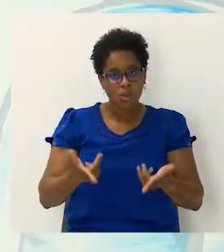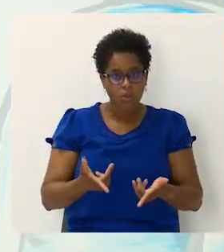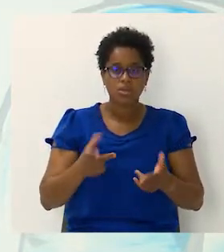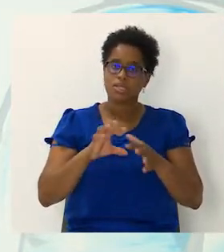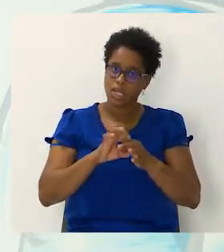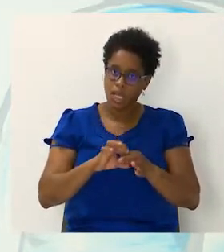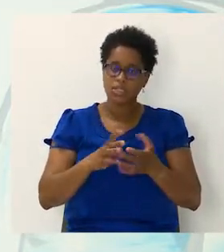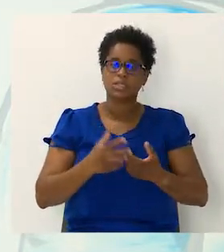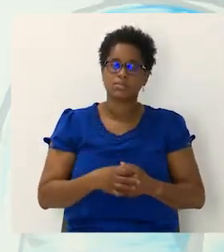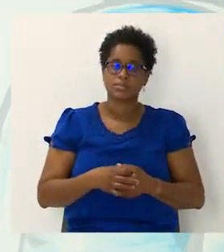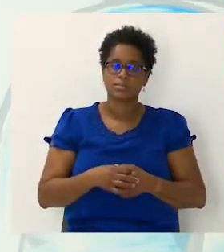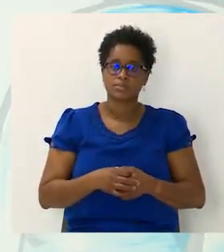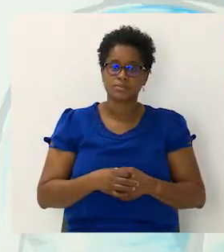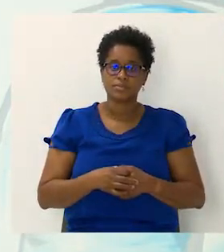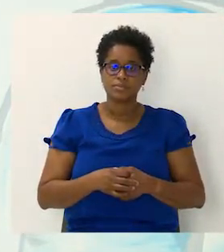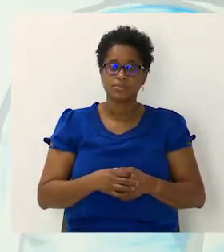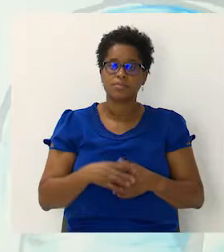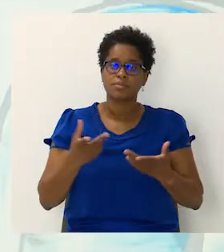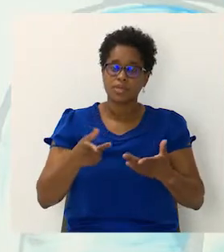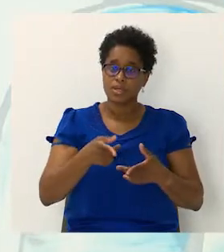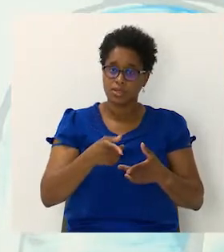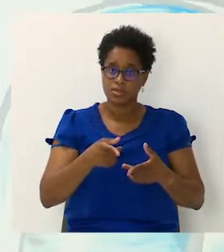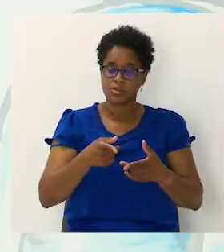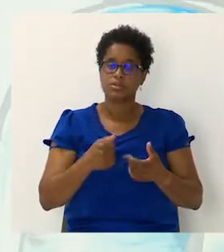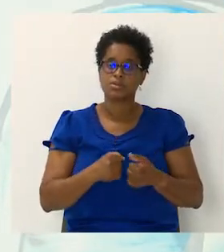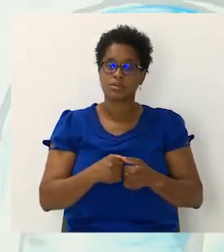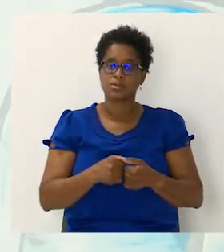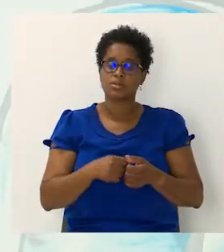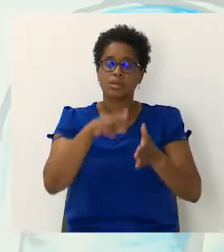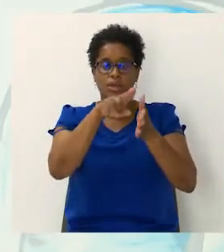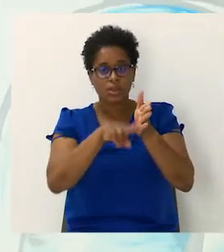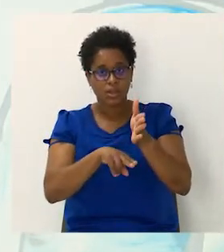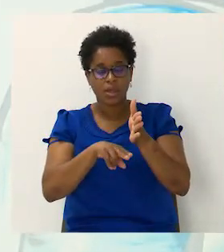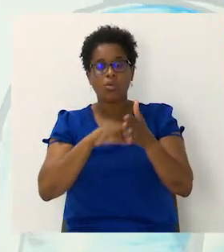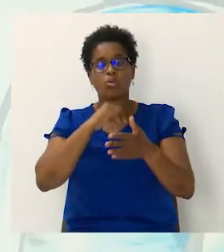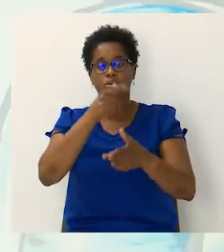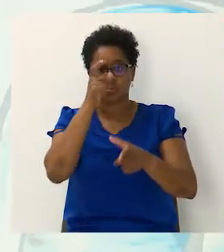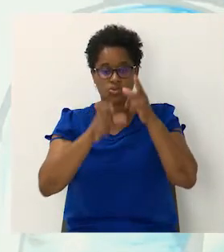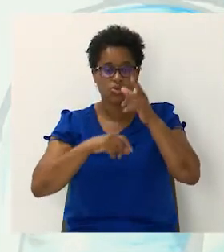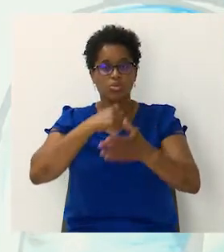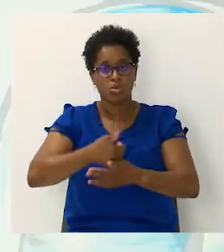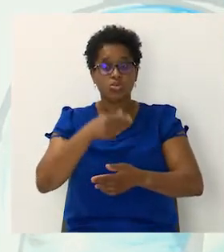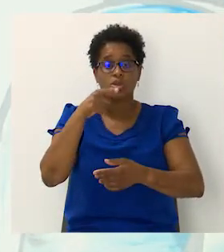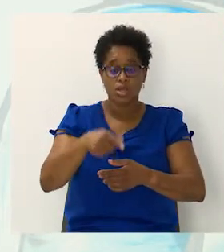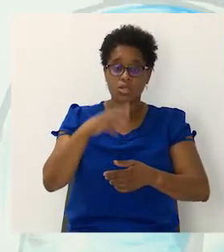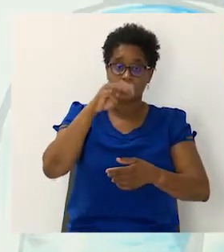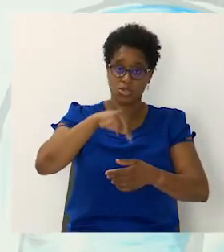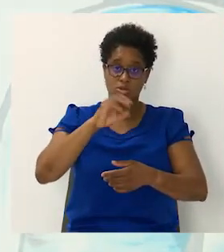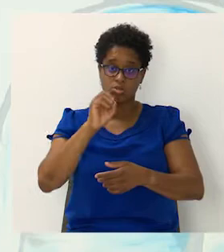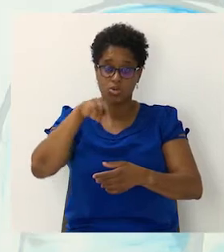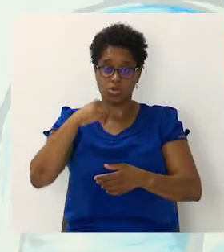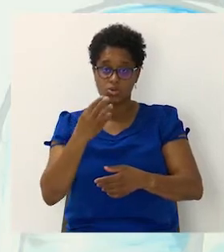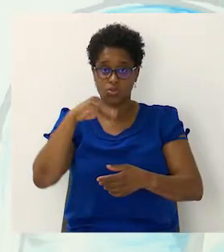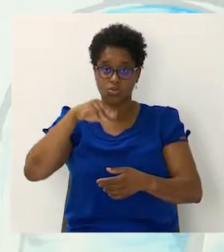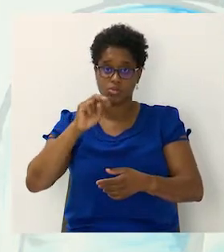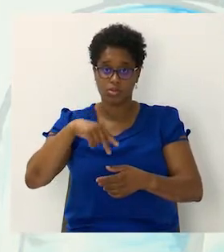destinadas para esse fim, que é enterrar os mortos. Portanto, esses monumentos são chamados